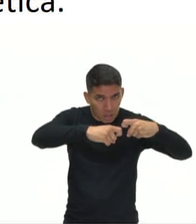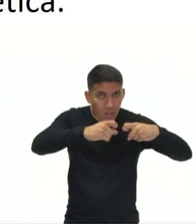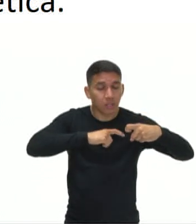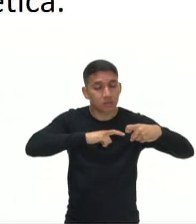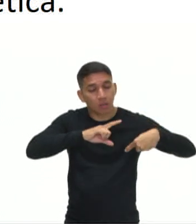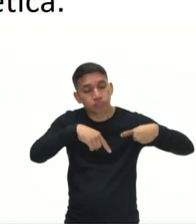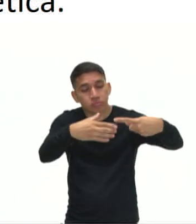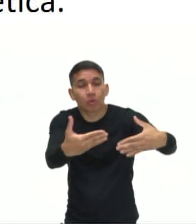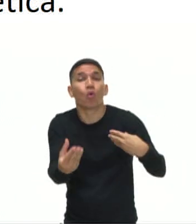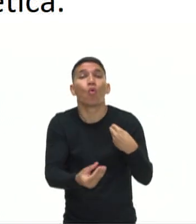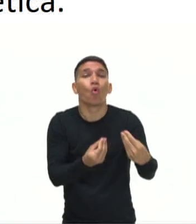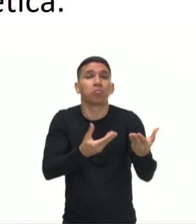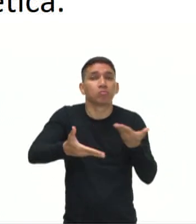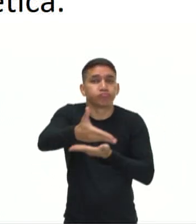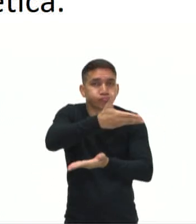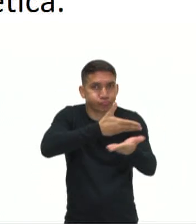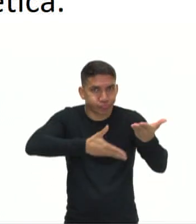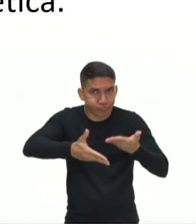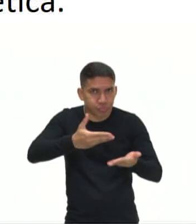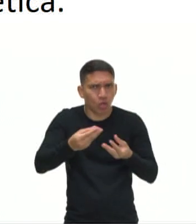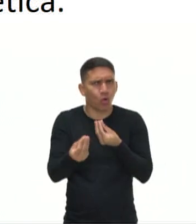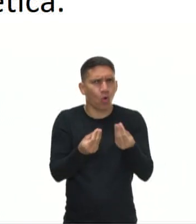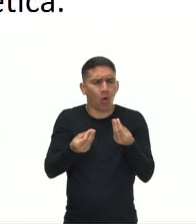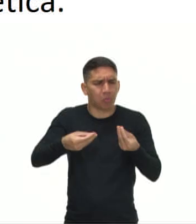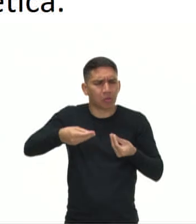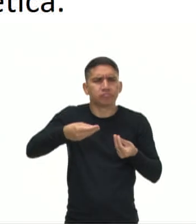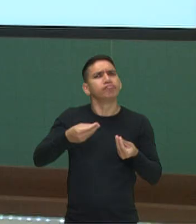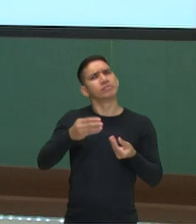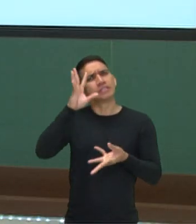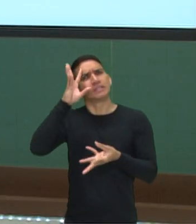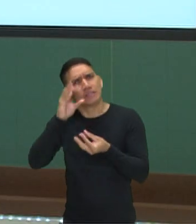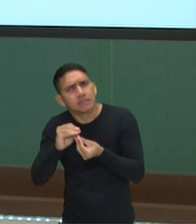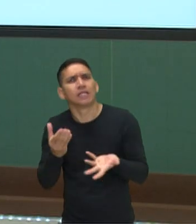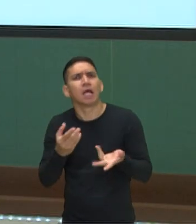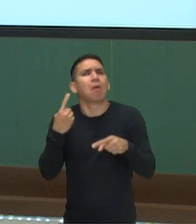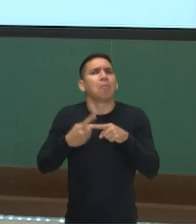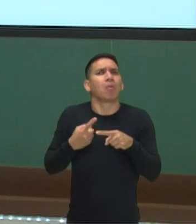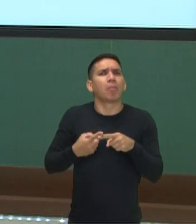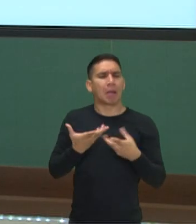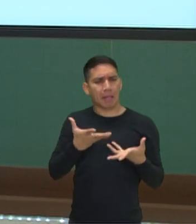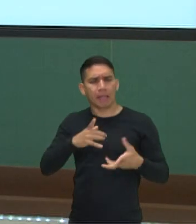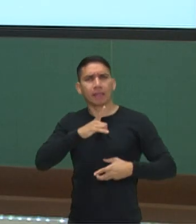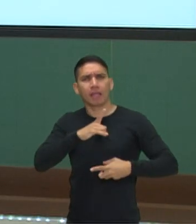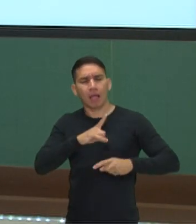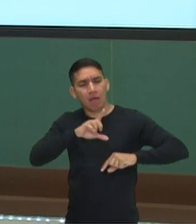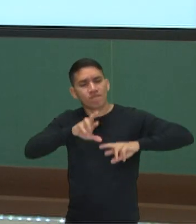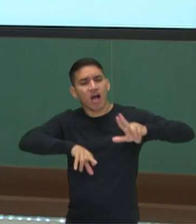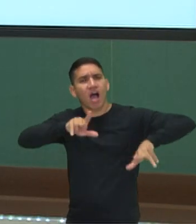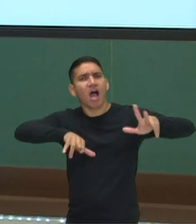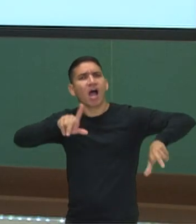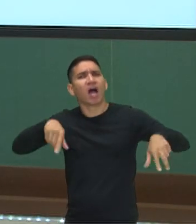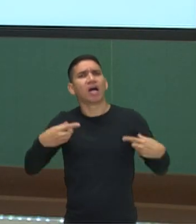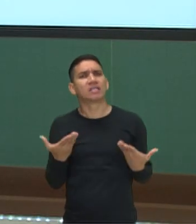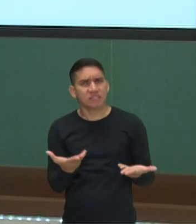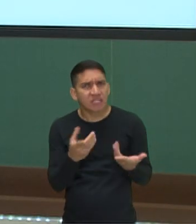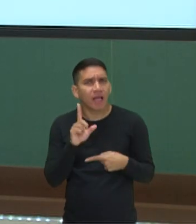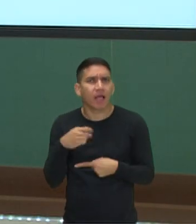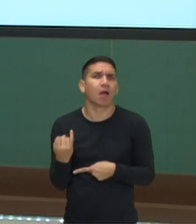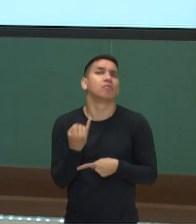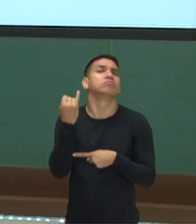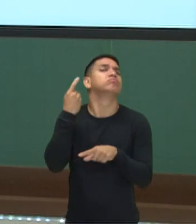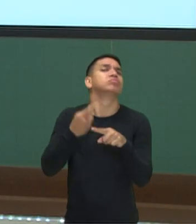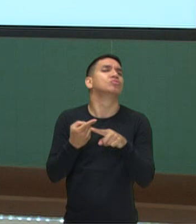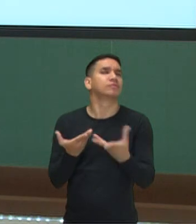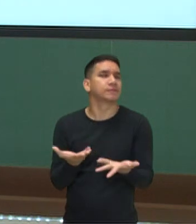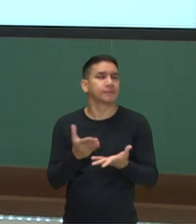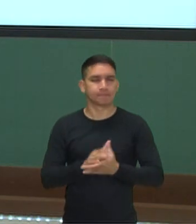variabilidade genética existente e entender o porquê que essa variabilidade ela é tão importante